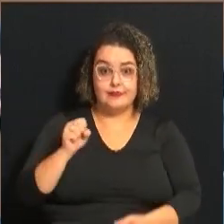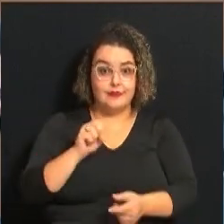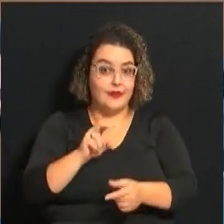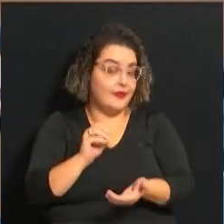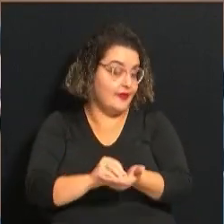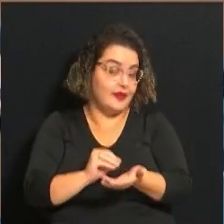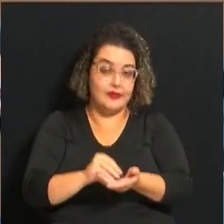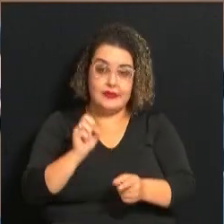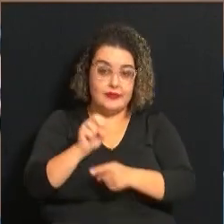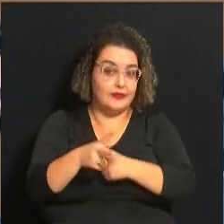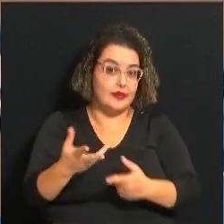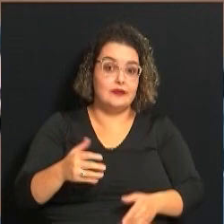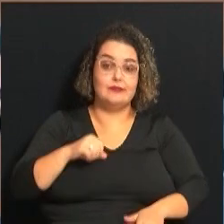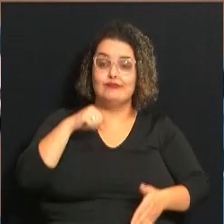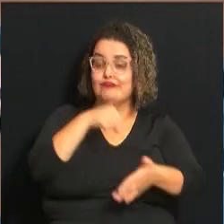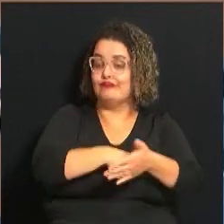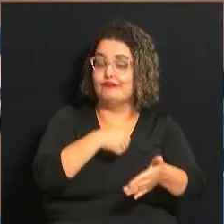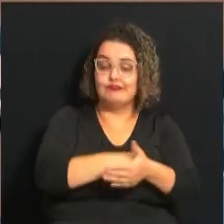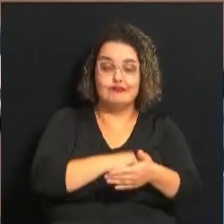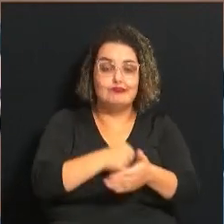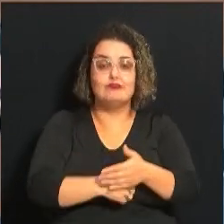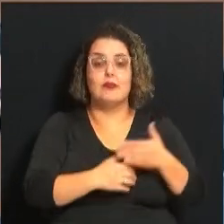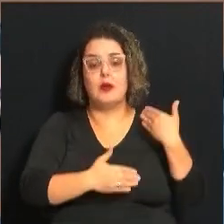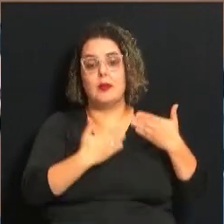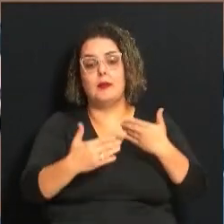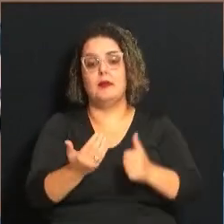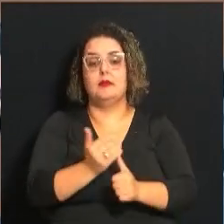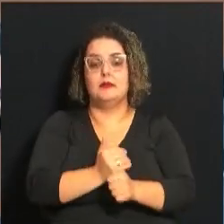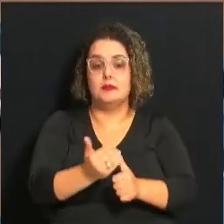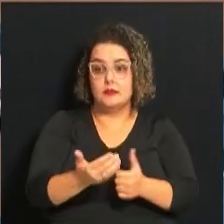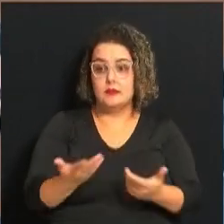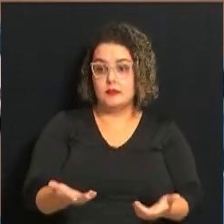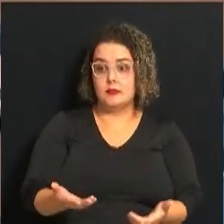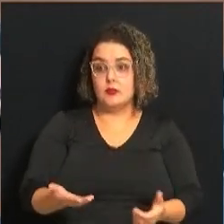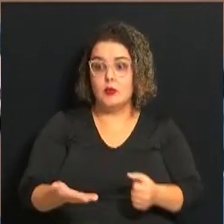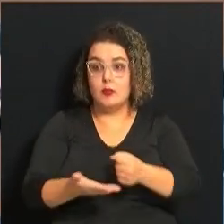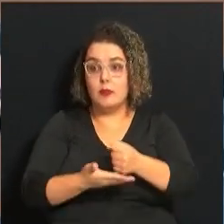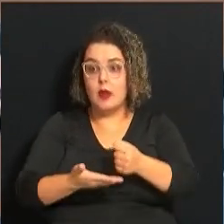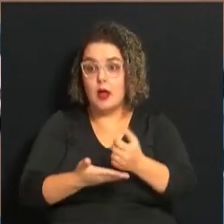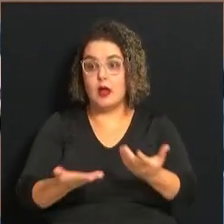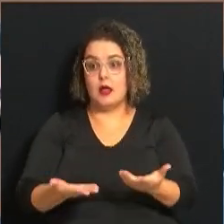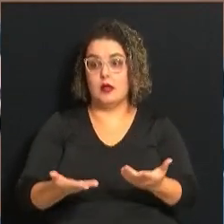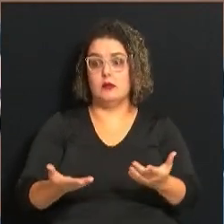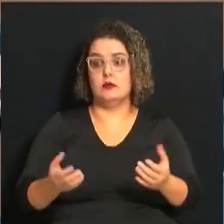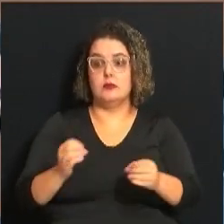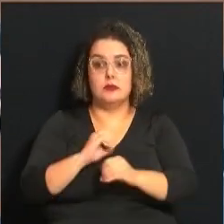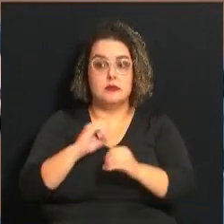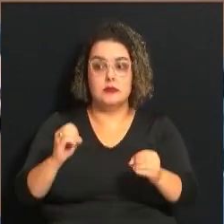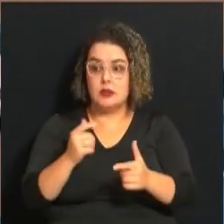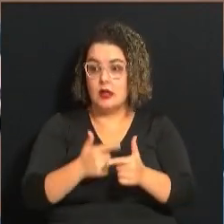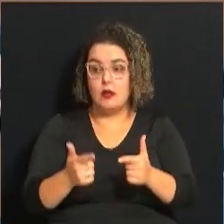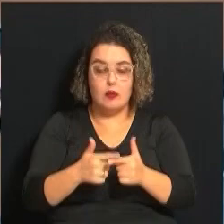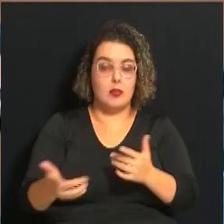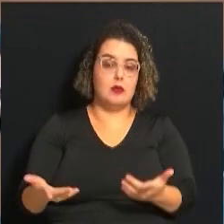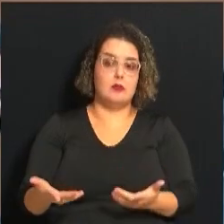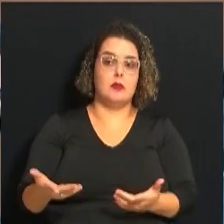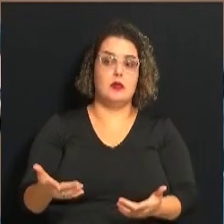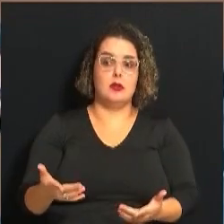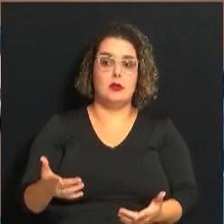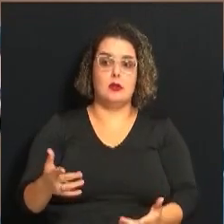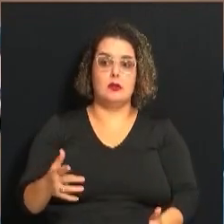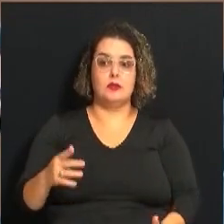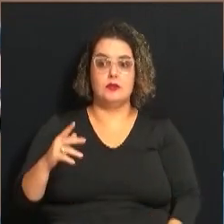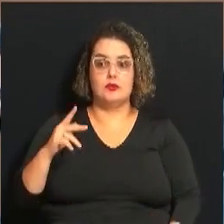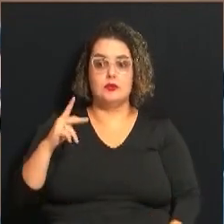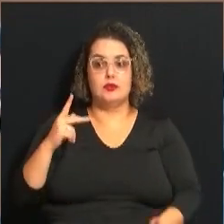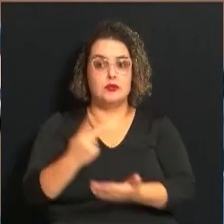ações que a gente vem lutando ao longo do nosso mandato para, no mínimo, zerar esse déficit, que é inadmissível Campinas ter um déficit